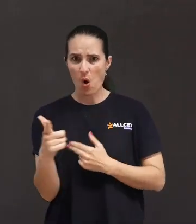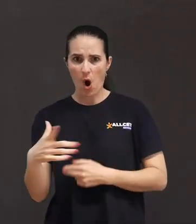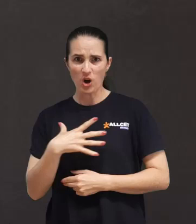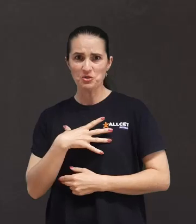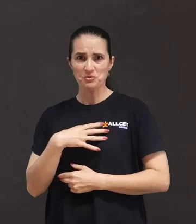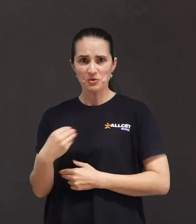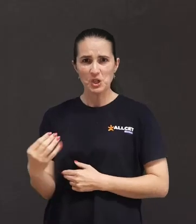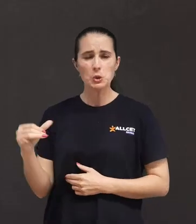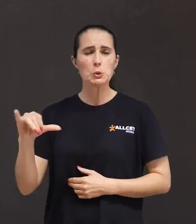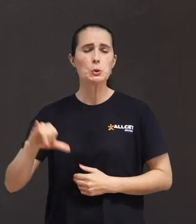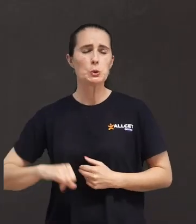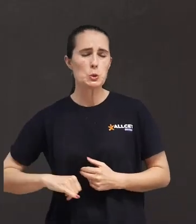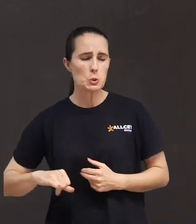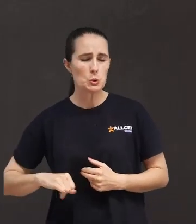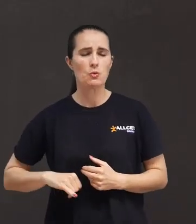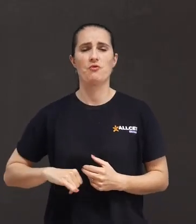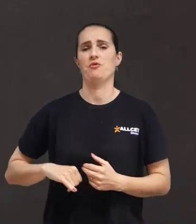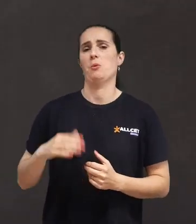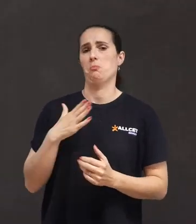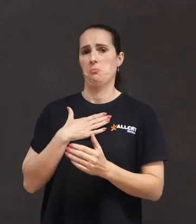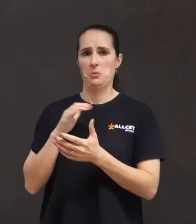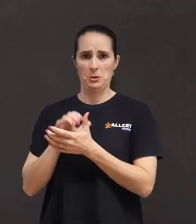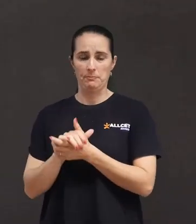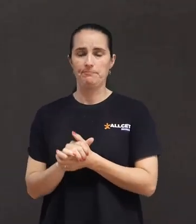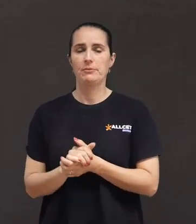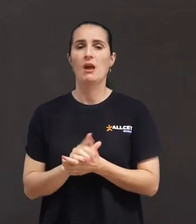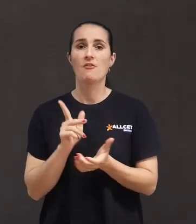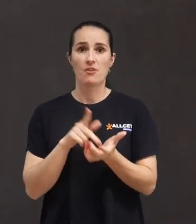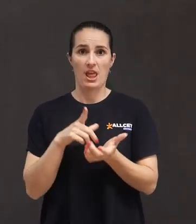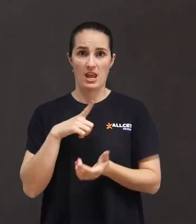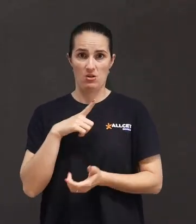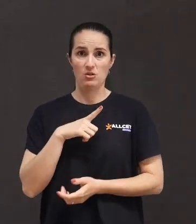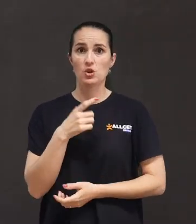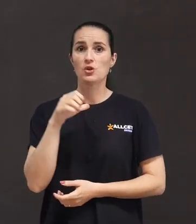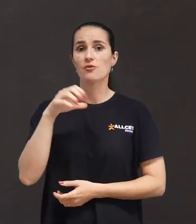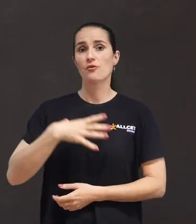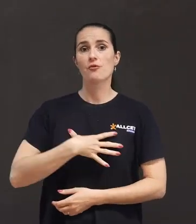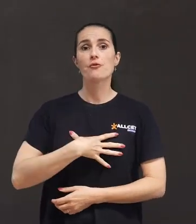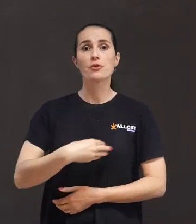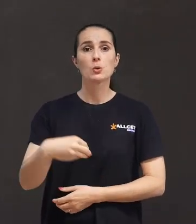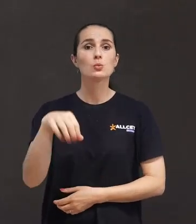filhos viveram desse relacionamento. Na verdade, eu tive 9 filhos com essa pessoa,